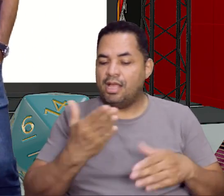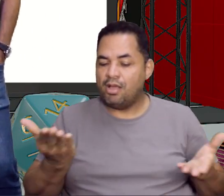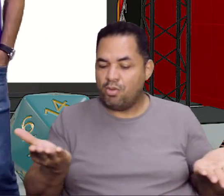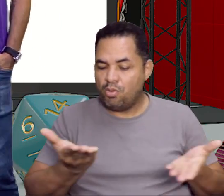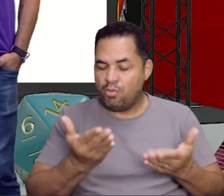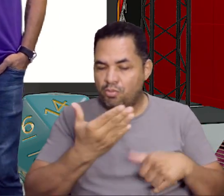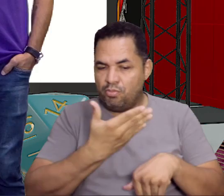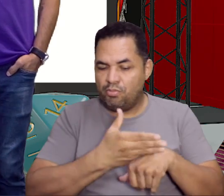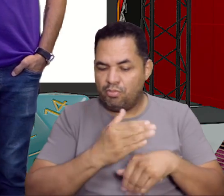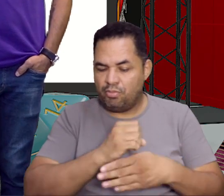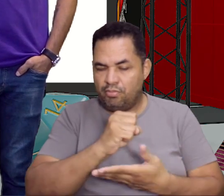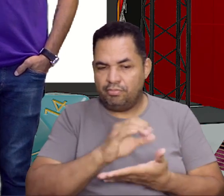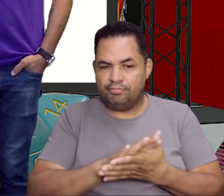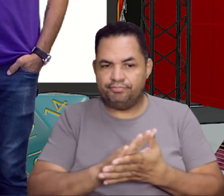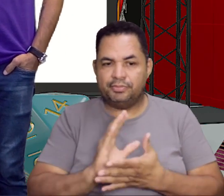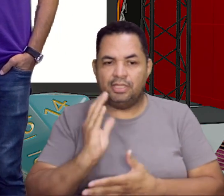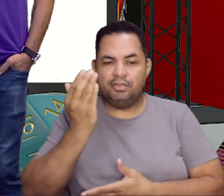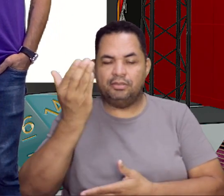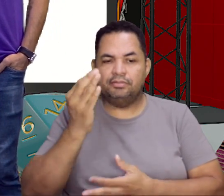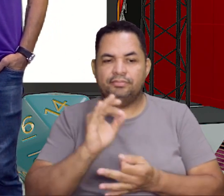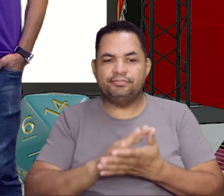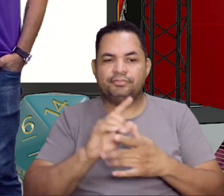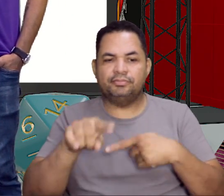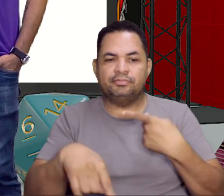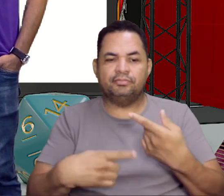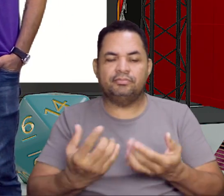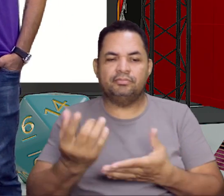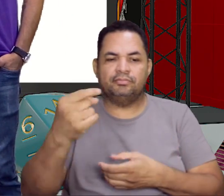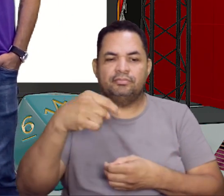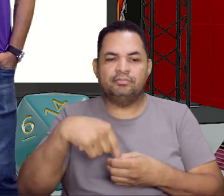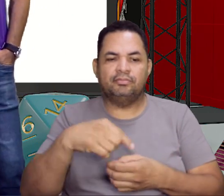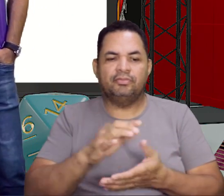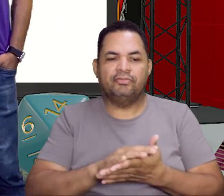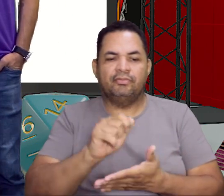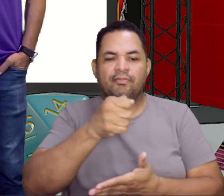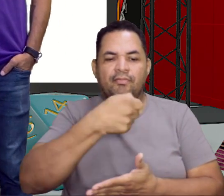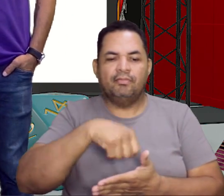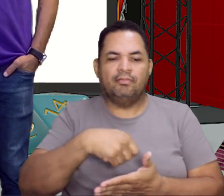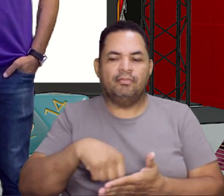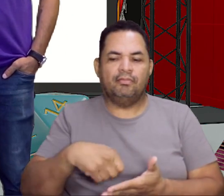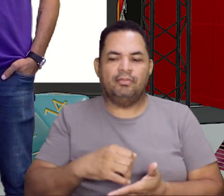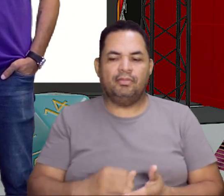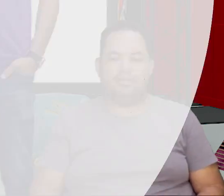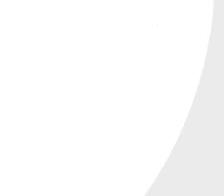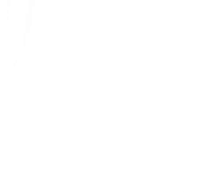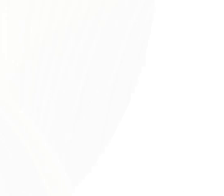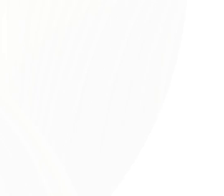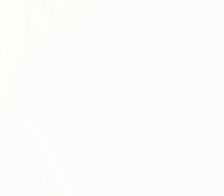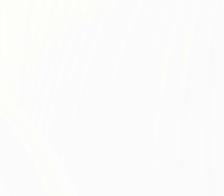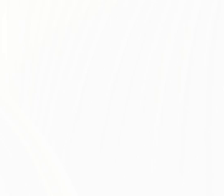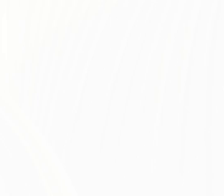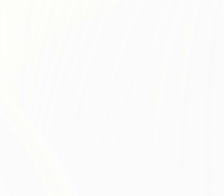praticarem e trazerem as soluções pra gente e daqui a pouquinho a gente volta com as correções até mais